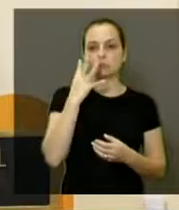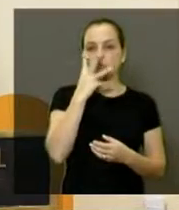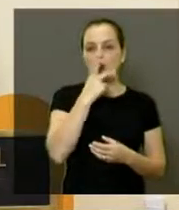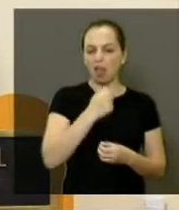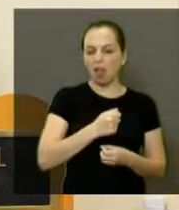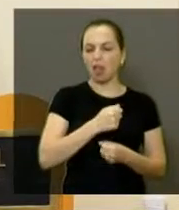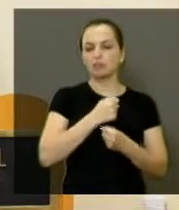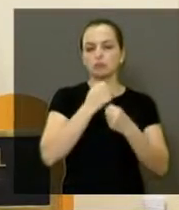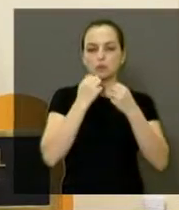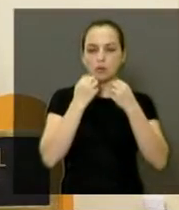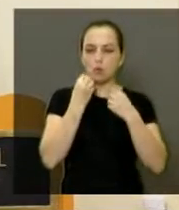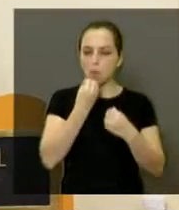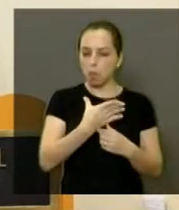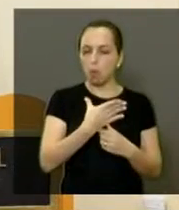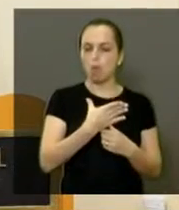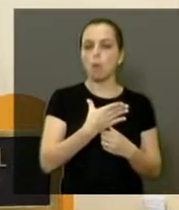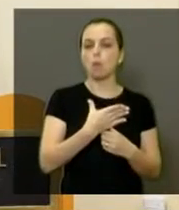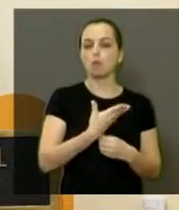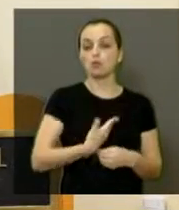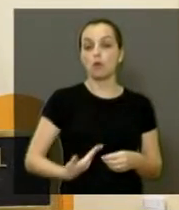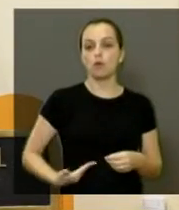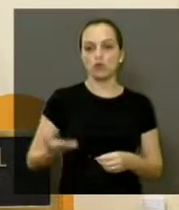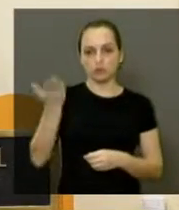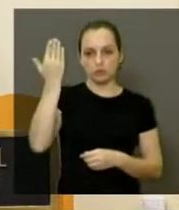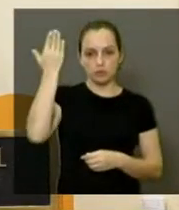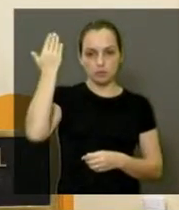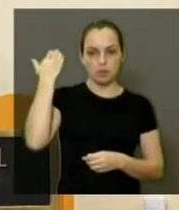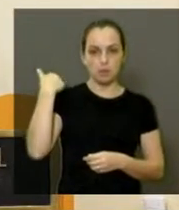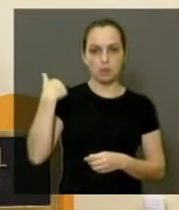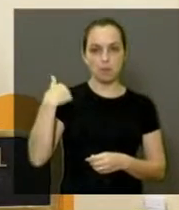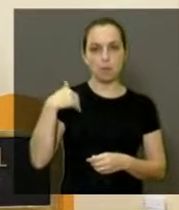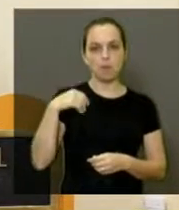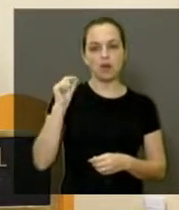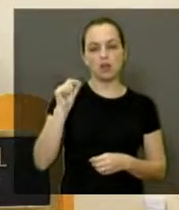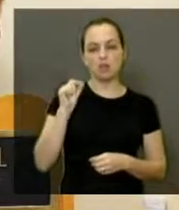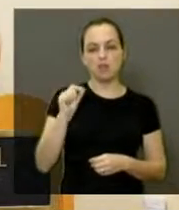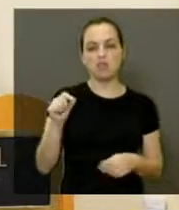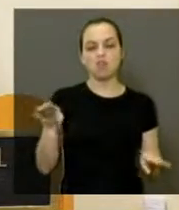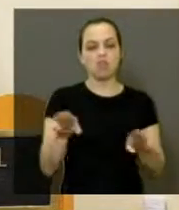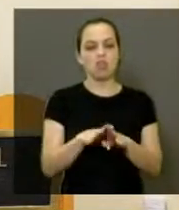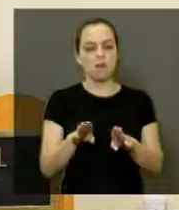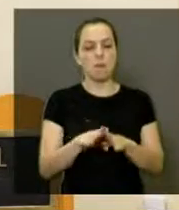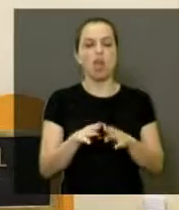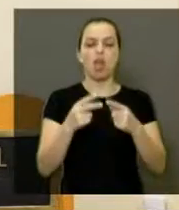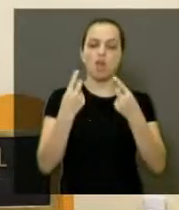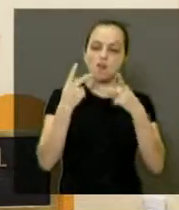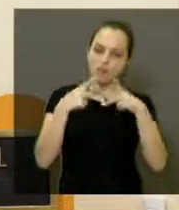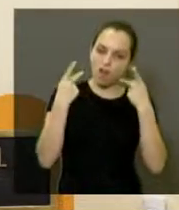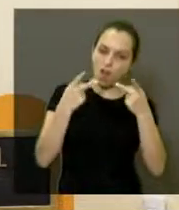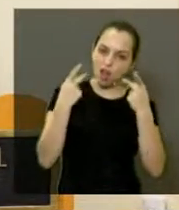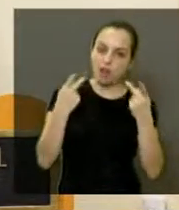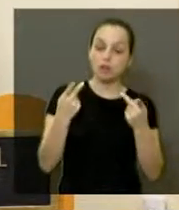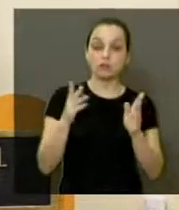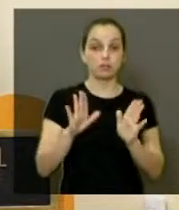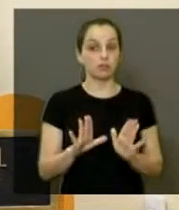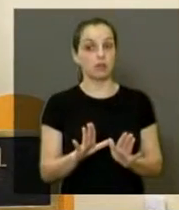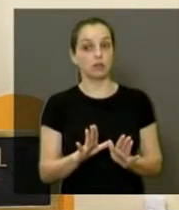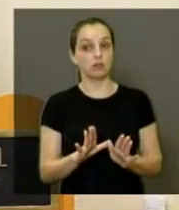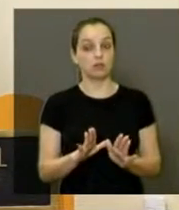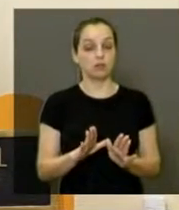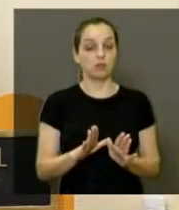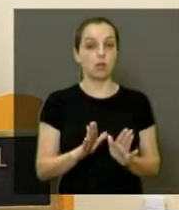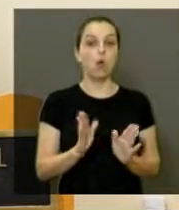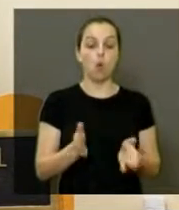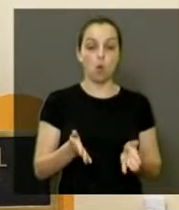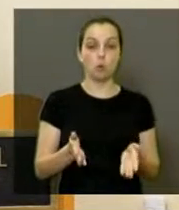inúmeros elogios ao governo na época, inclusive angariando, dizendo, tá, gozado.